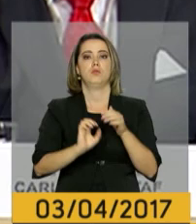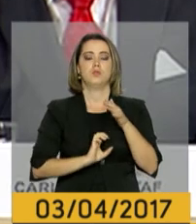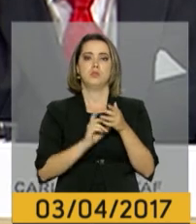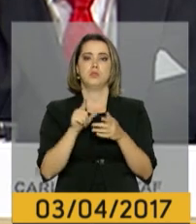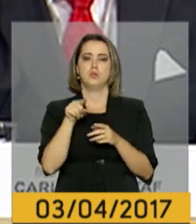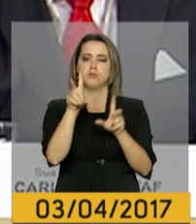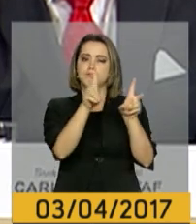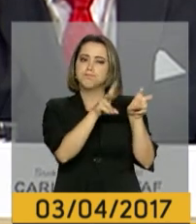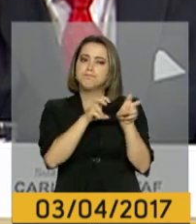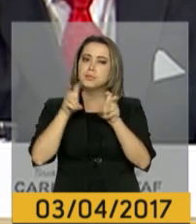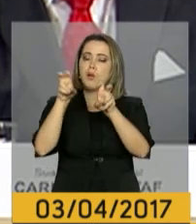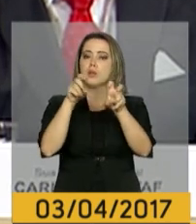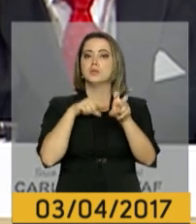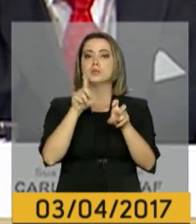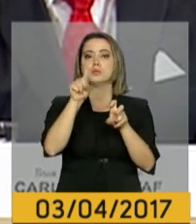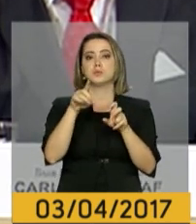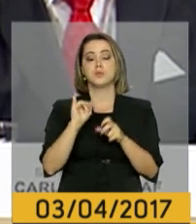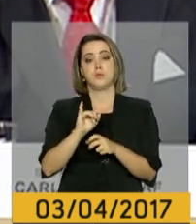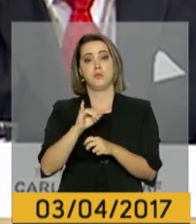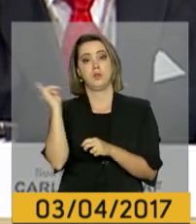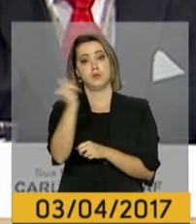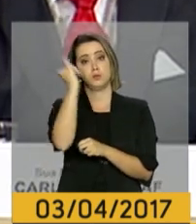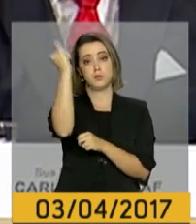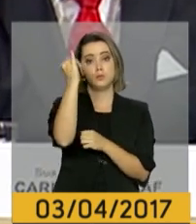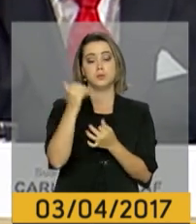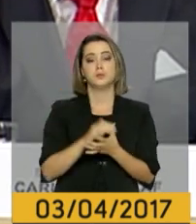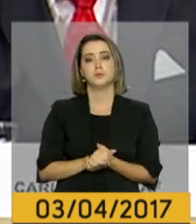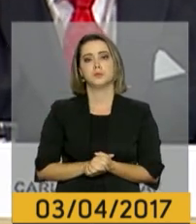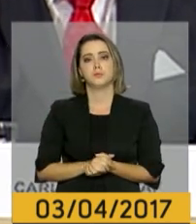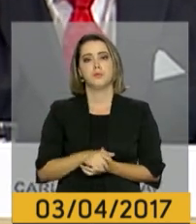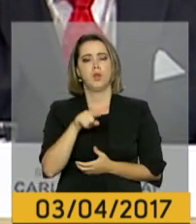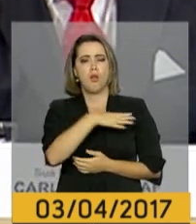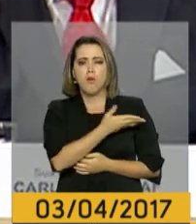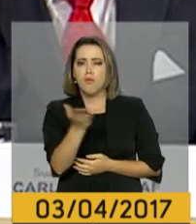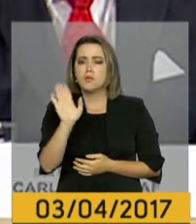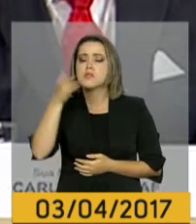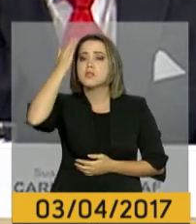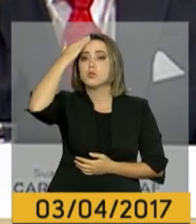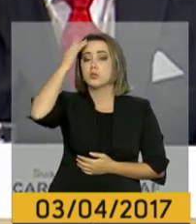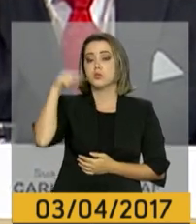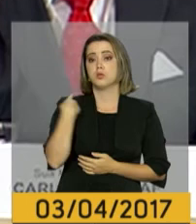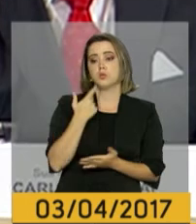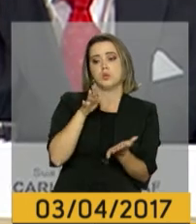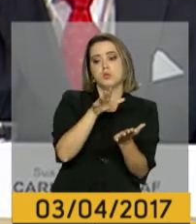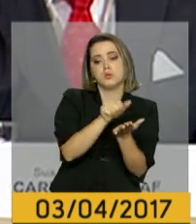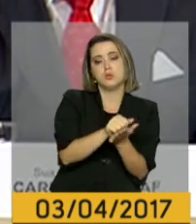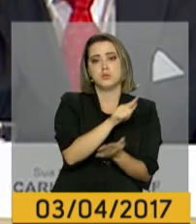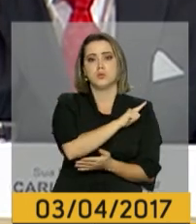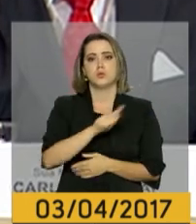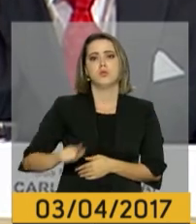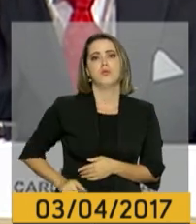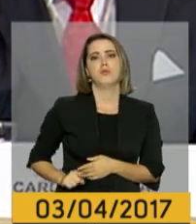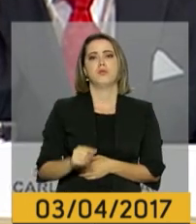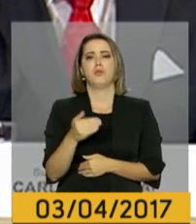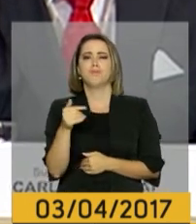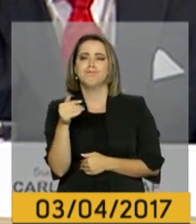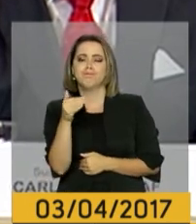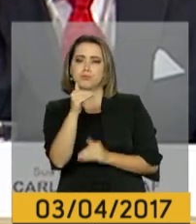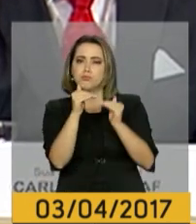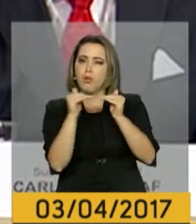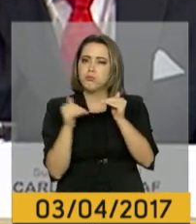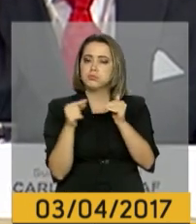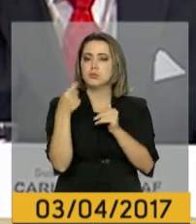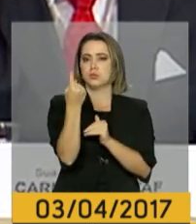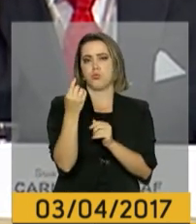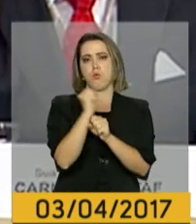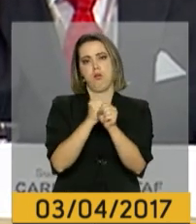de seus aspectos mais significativos. Como sabem, nós assumimos o governo há menos de um ano, em meio,